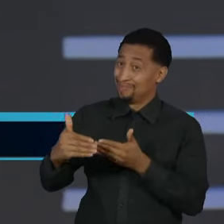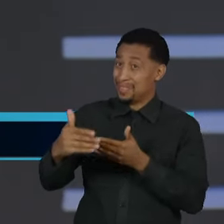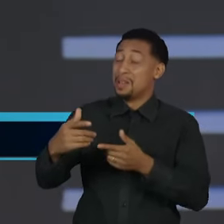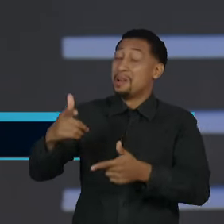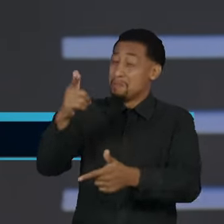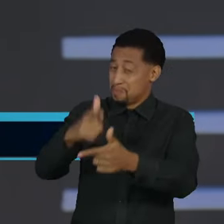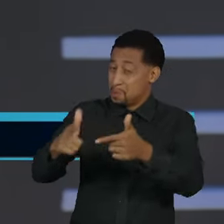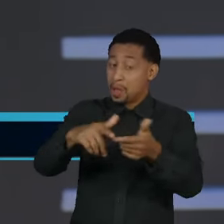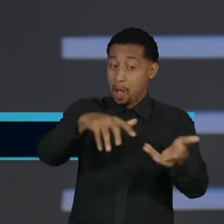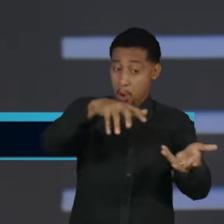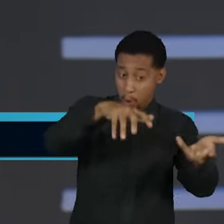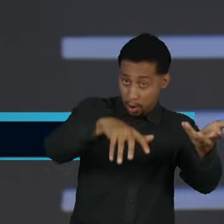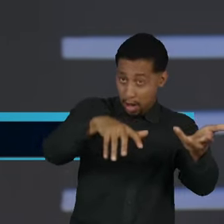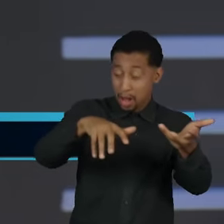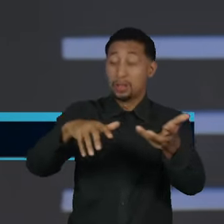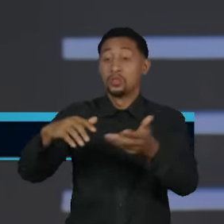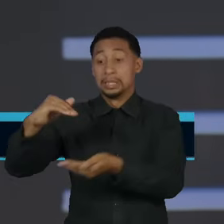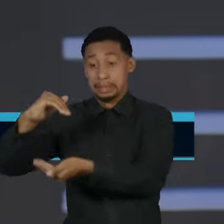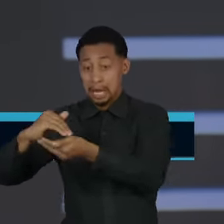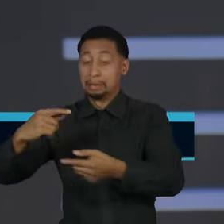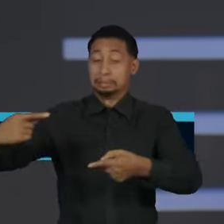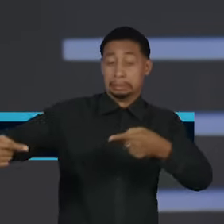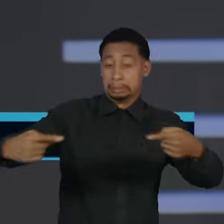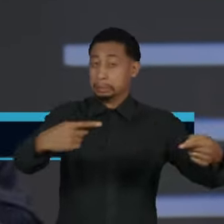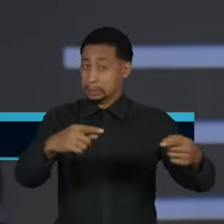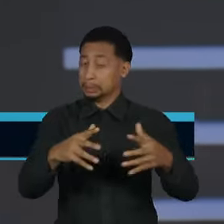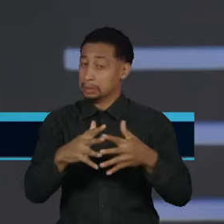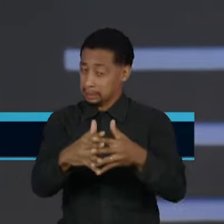foro privilegiado, o foro por prerrogativa de função,